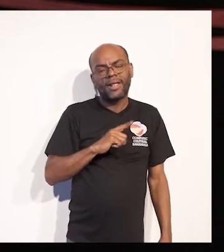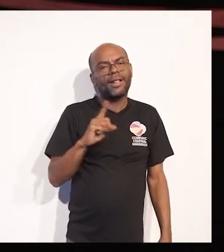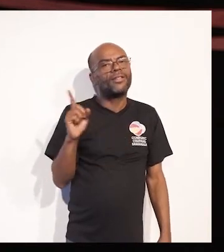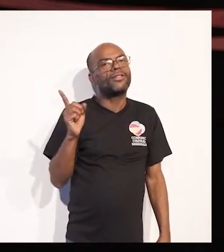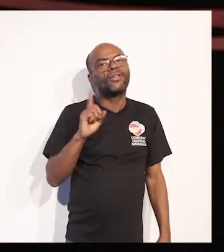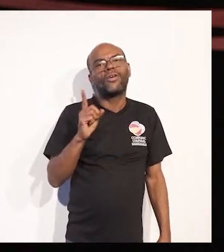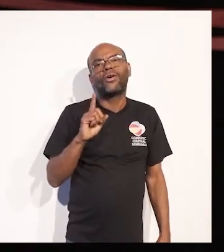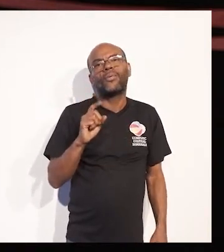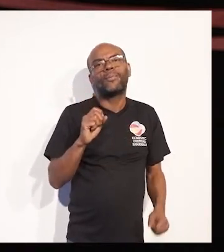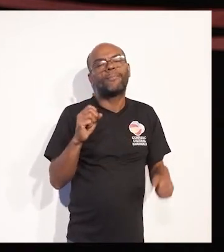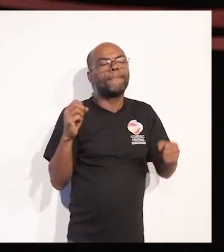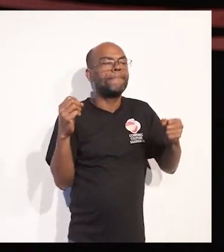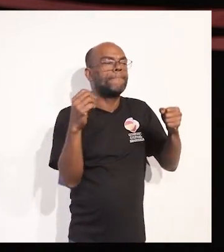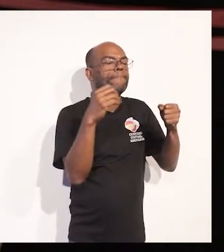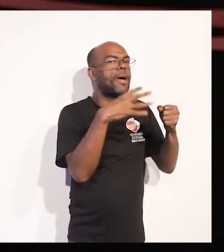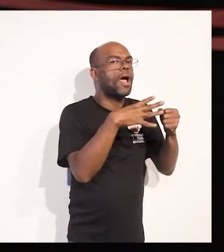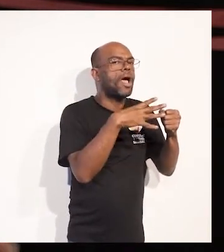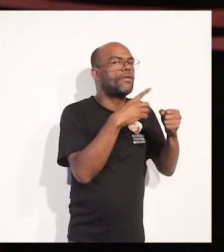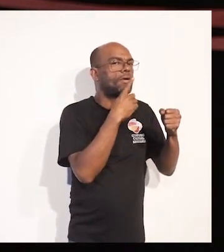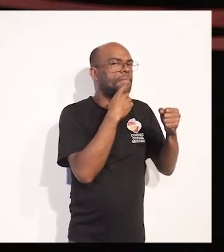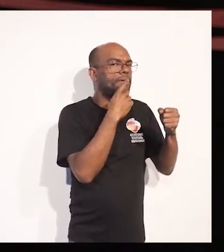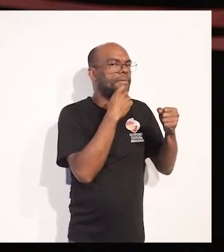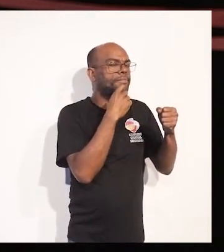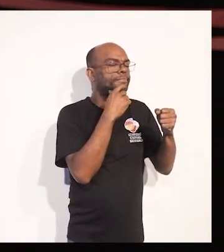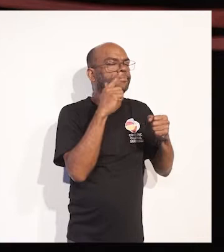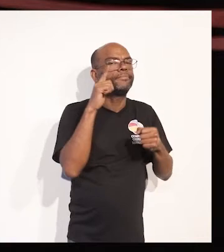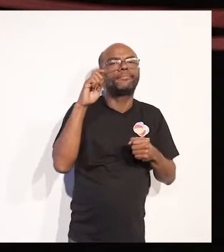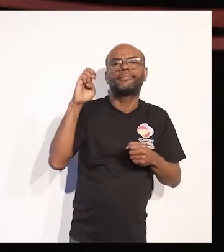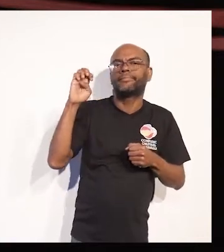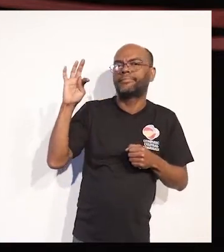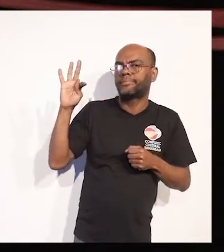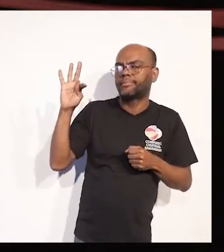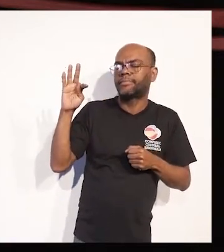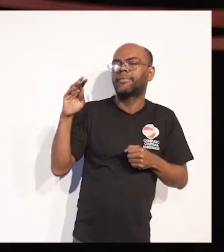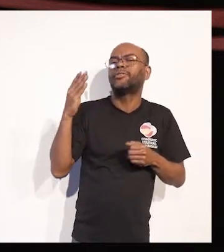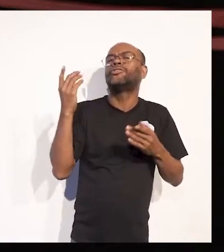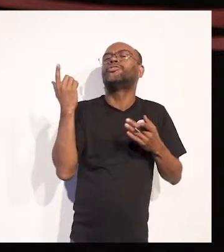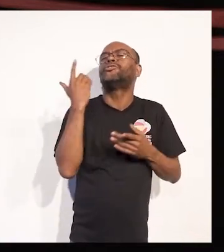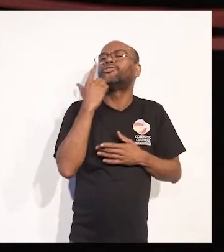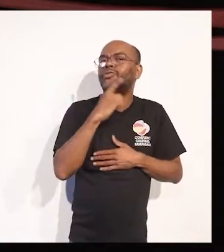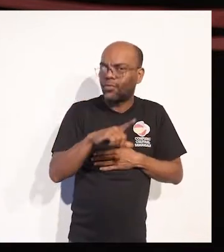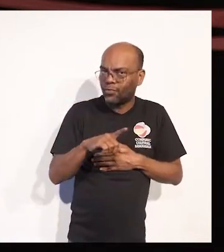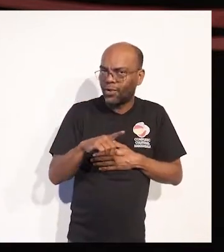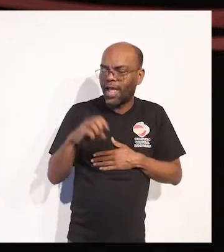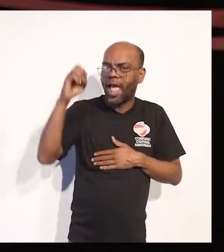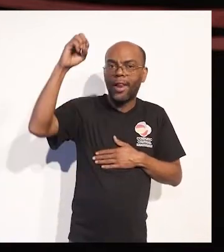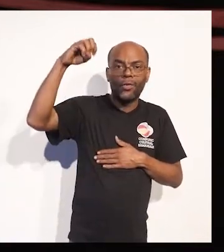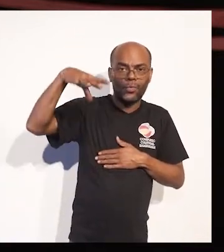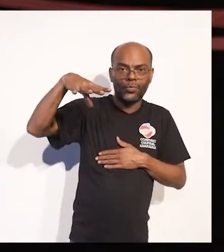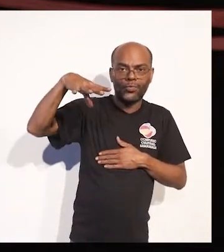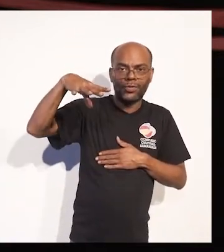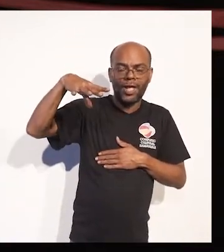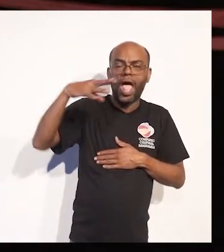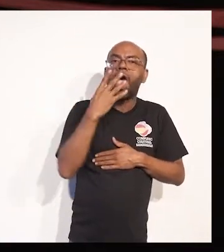vermelha. Olha a Goethe de novo, mais uma vez. A luz, ela não